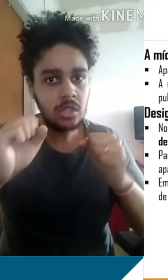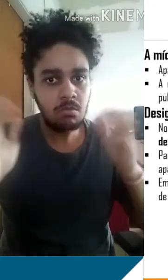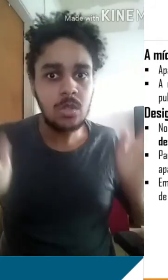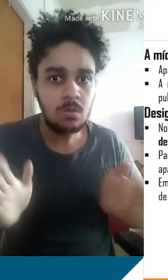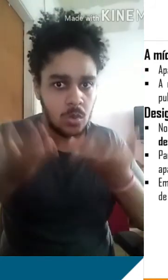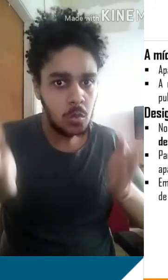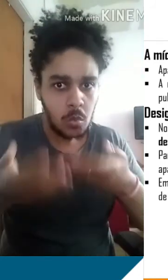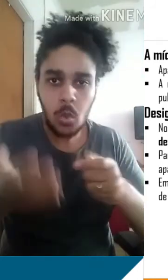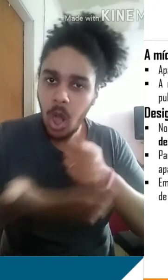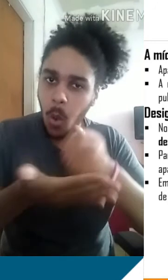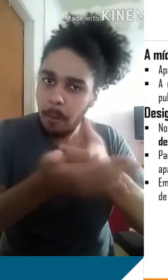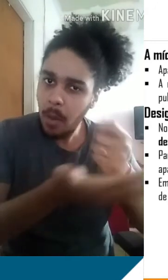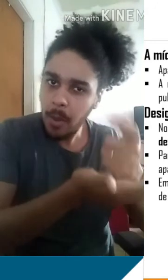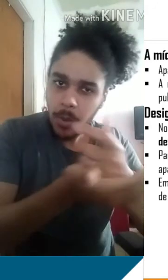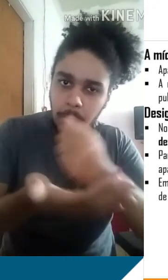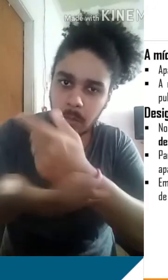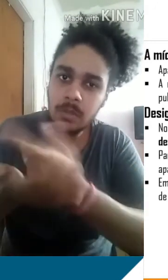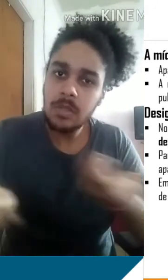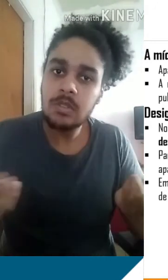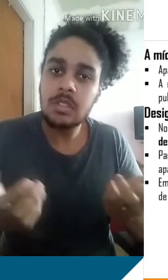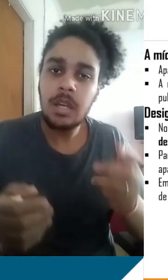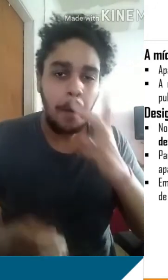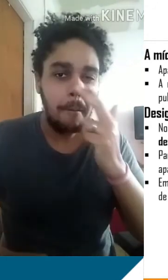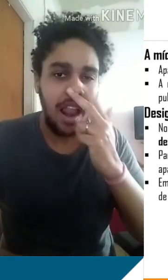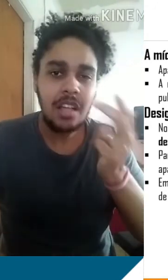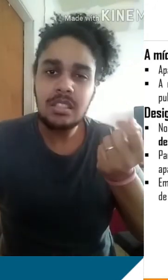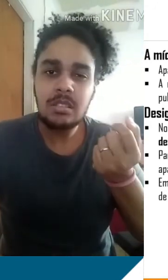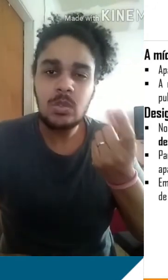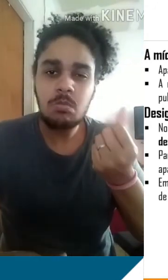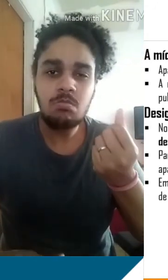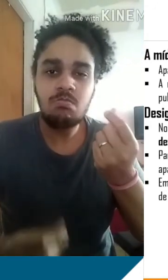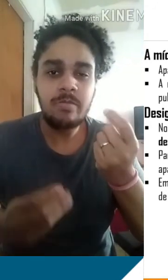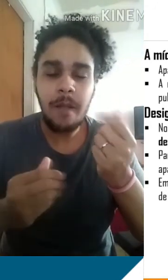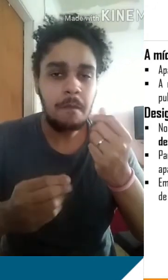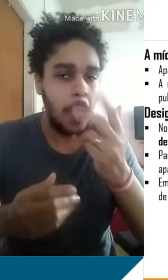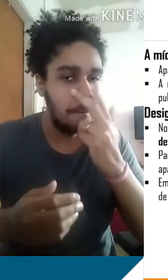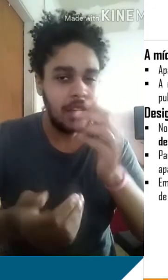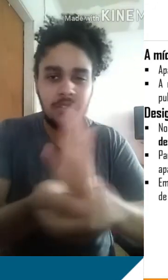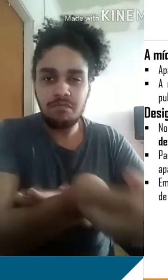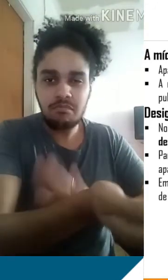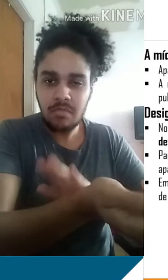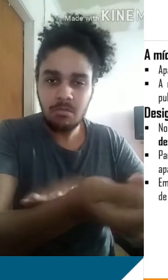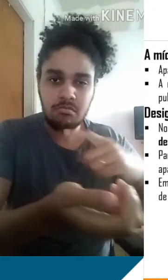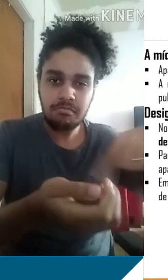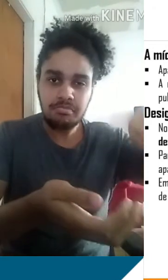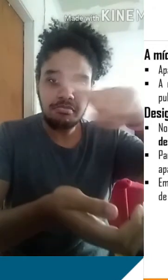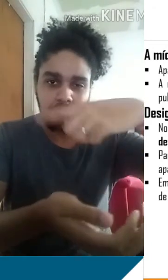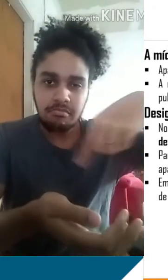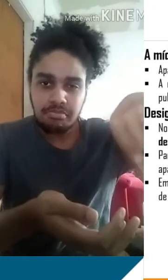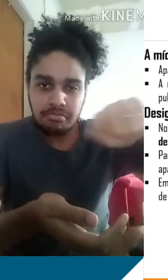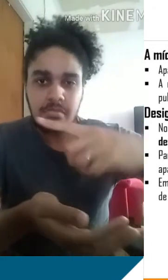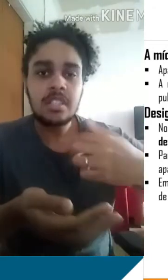ciclo vicioso dessa discussão, em que isso toda hora volta como uma característica do período atual.